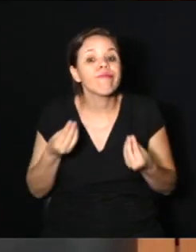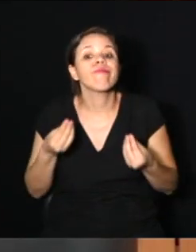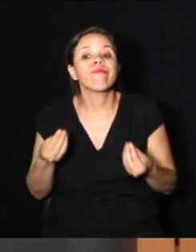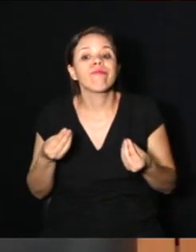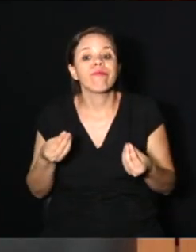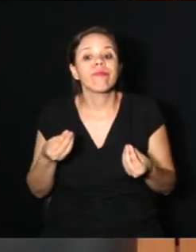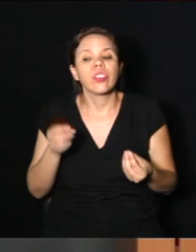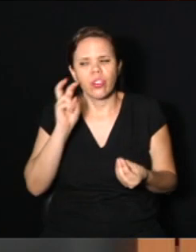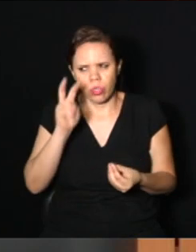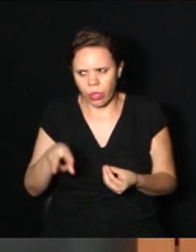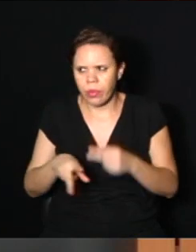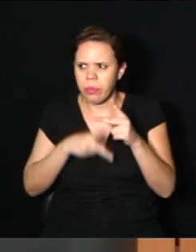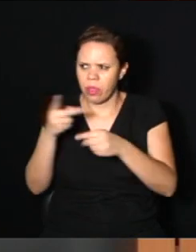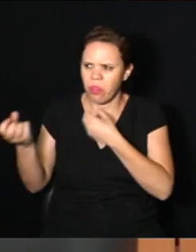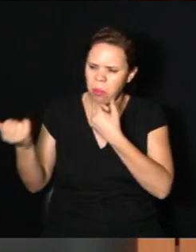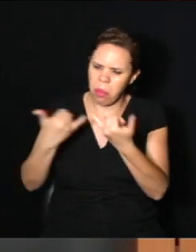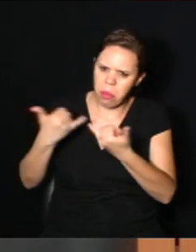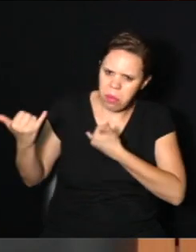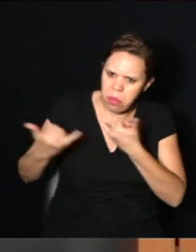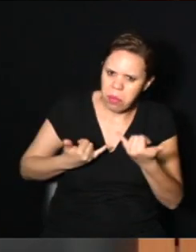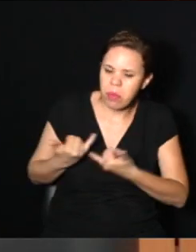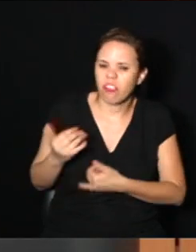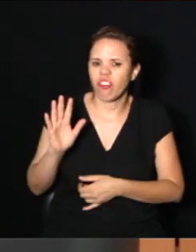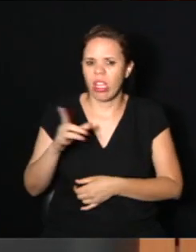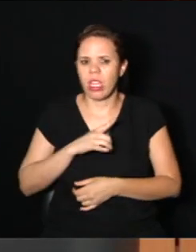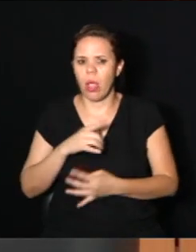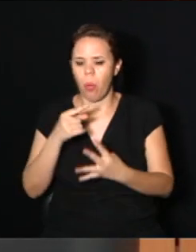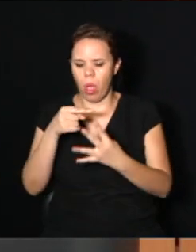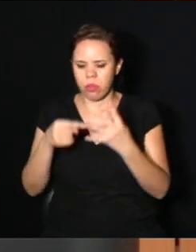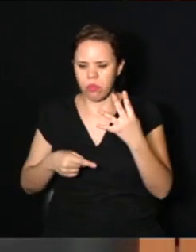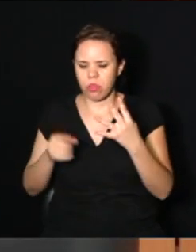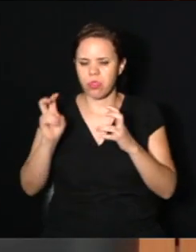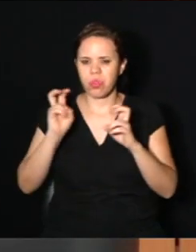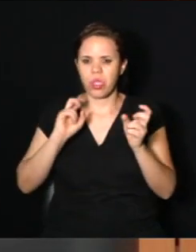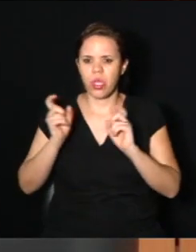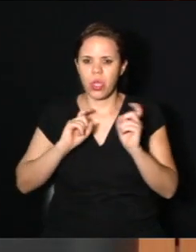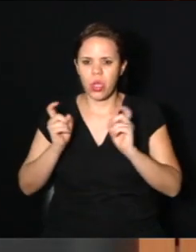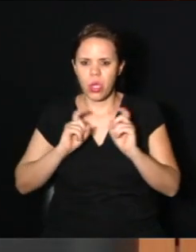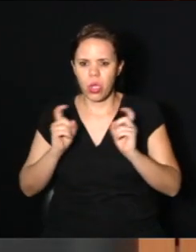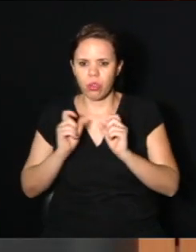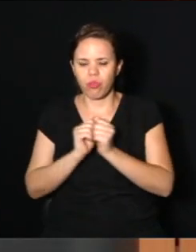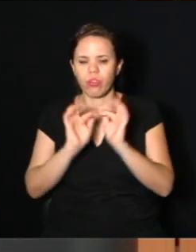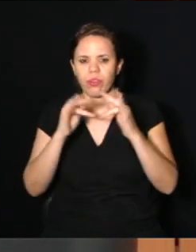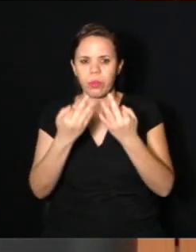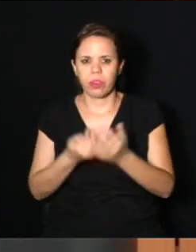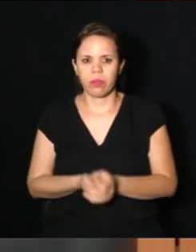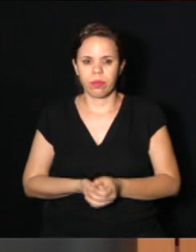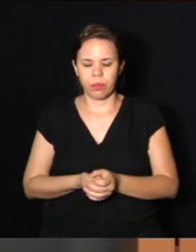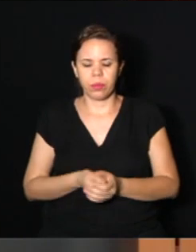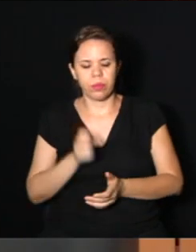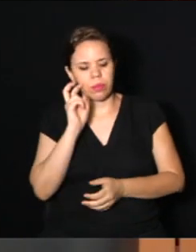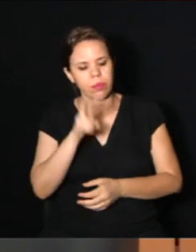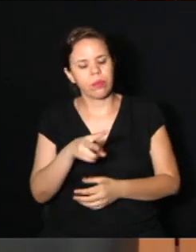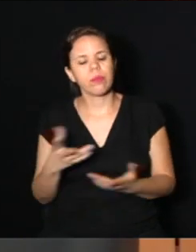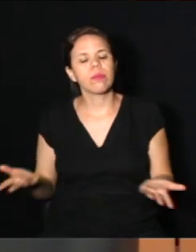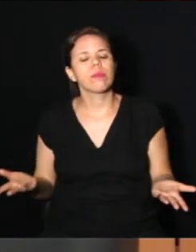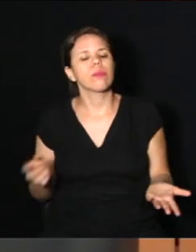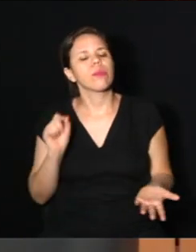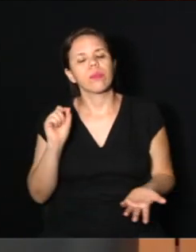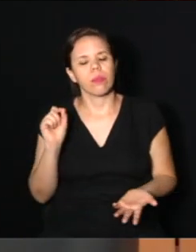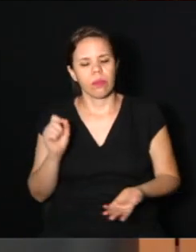já ouvimos relato, eu estou acompanhando lá, já temos 4 ou 5 reuniões com as famílias, e estamos vendo um relato que é